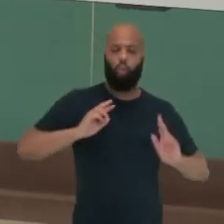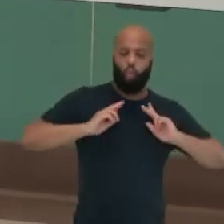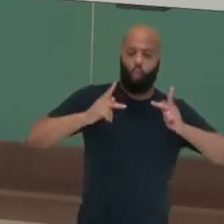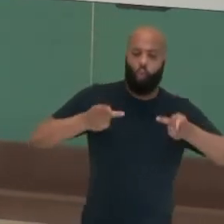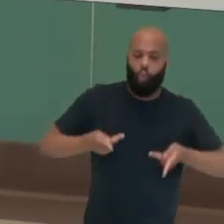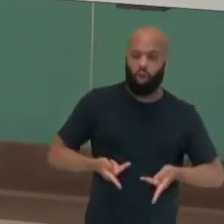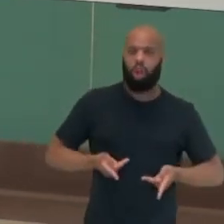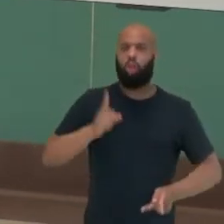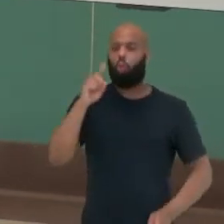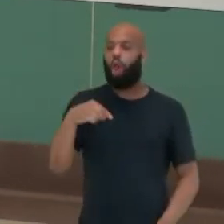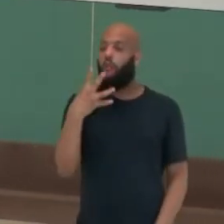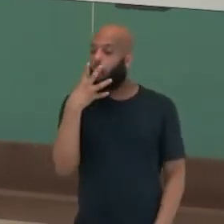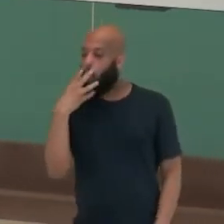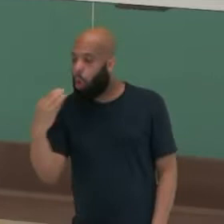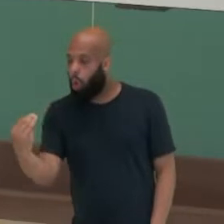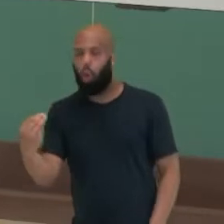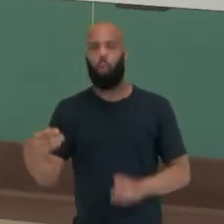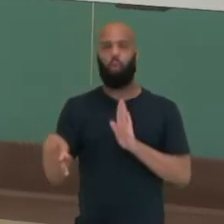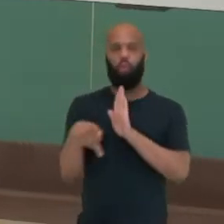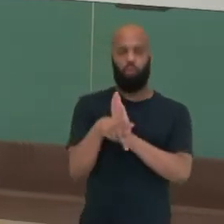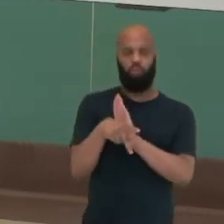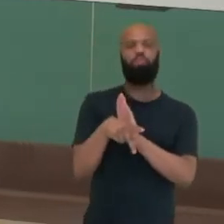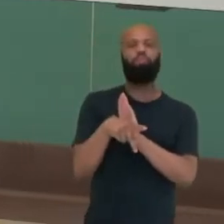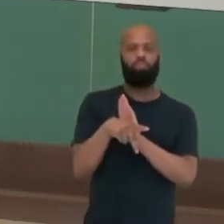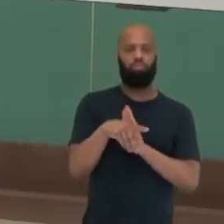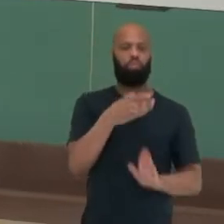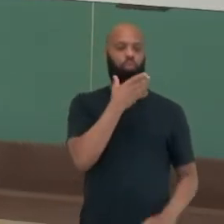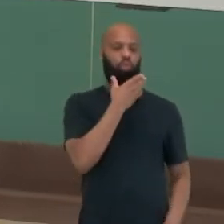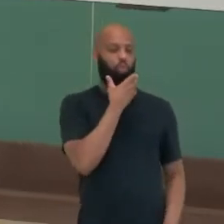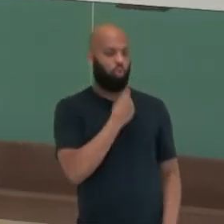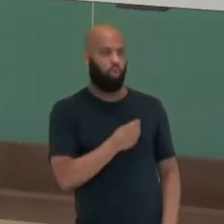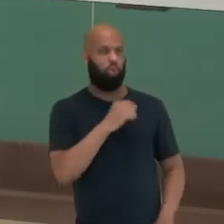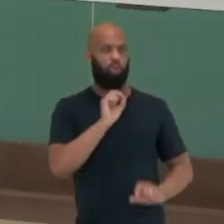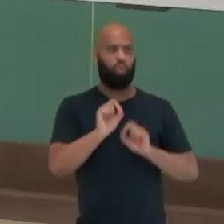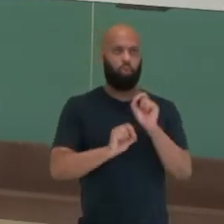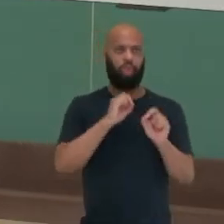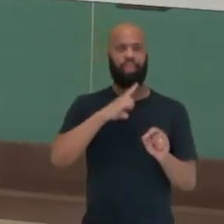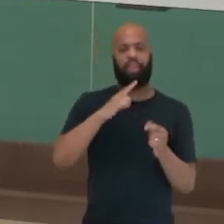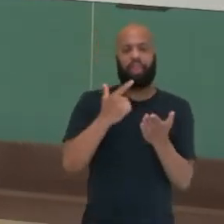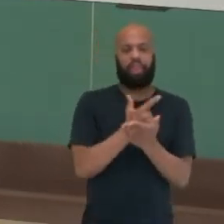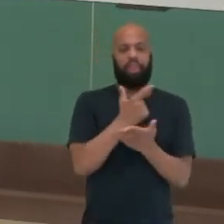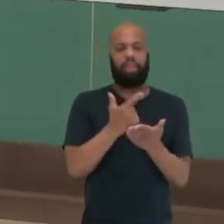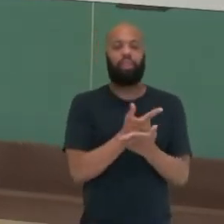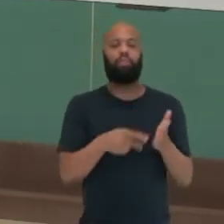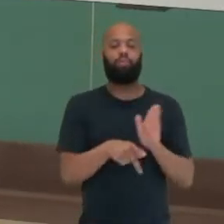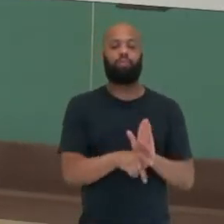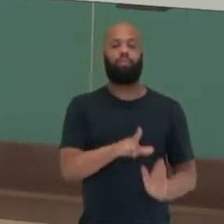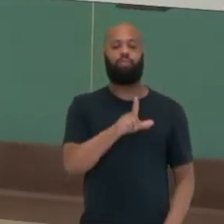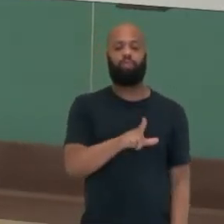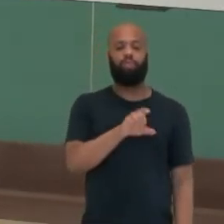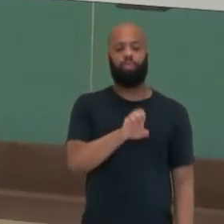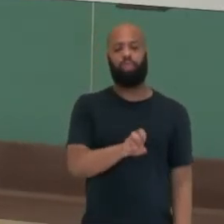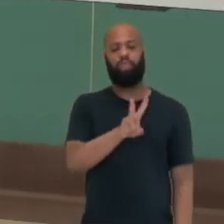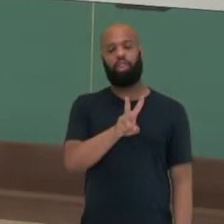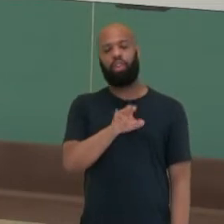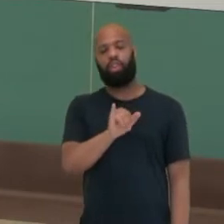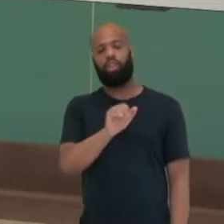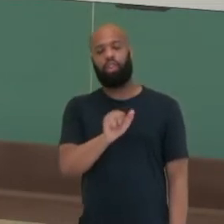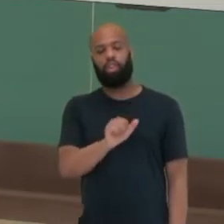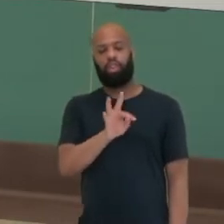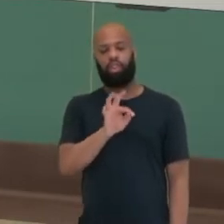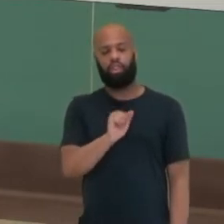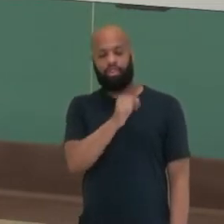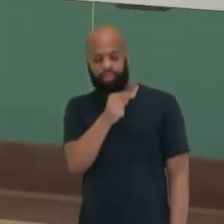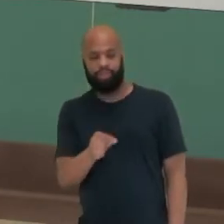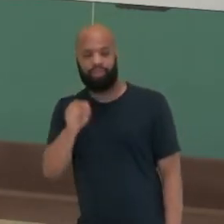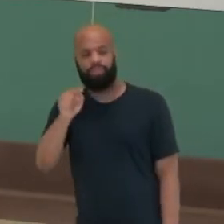Isso ele propõe a partir do seu Leviatã. Então, ele vai pensar o estado de natureza